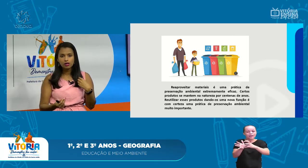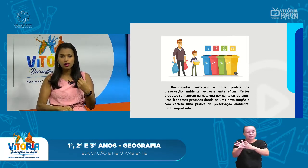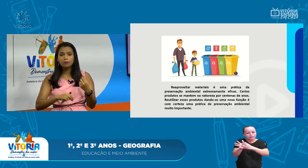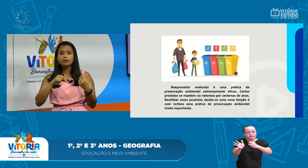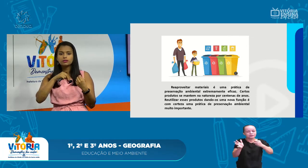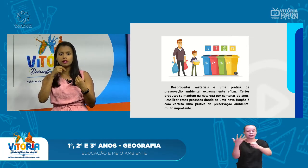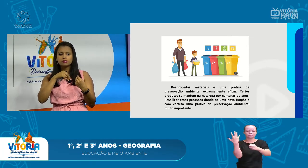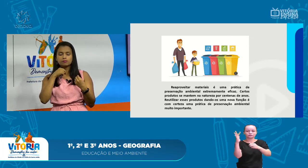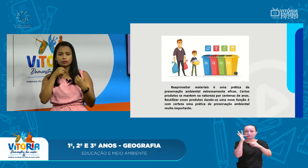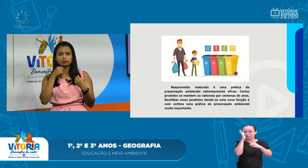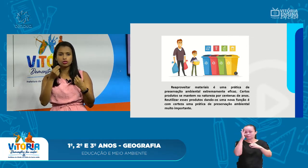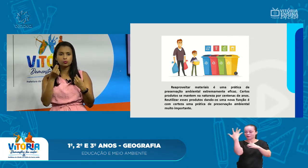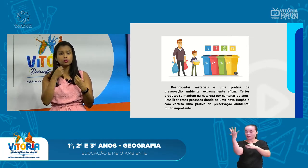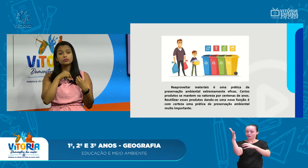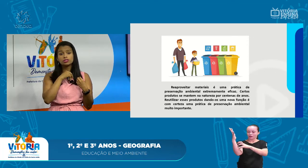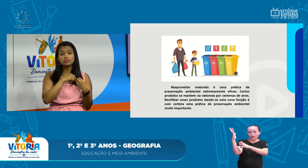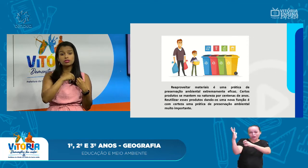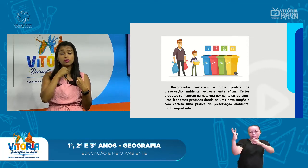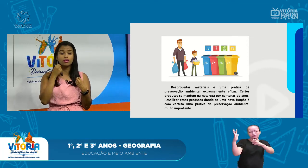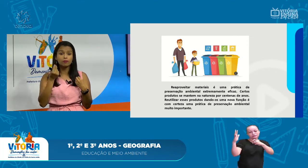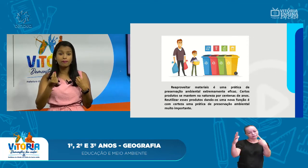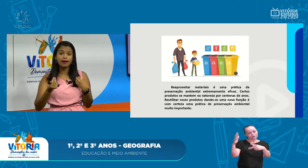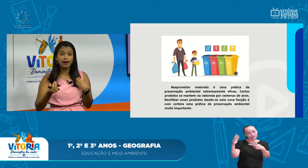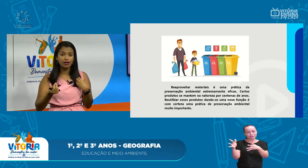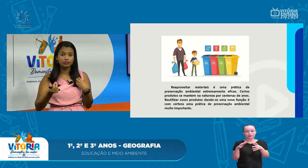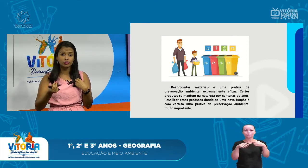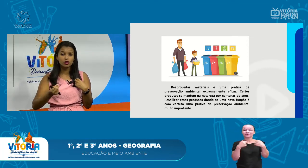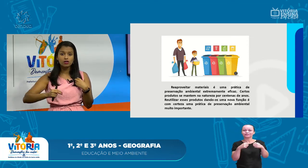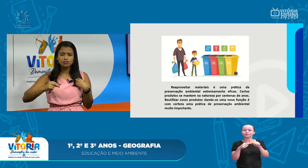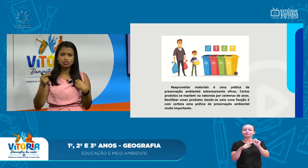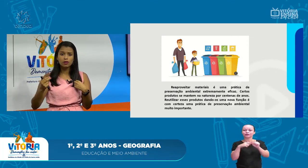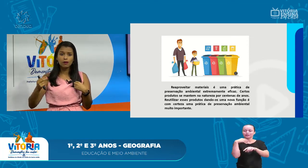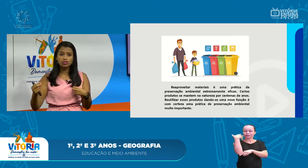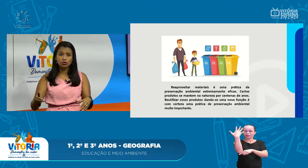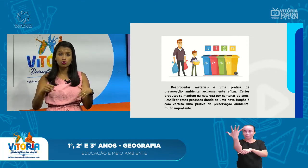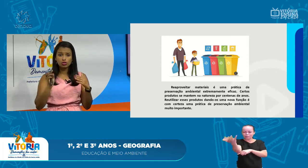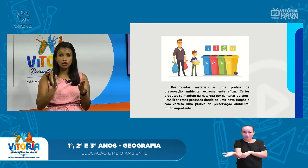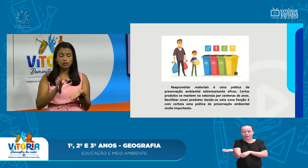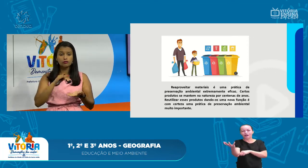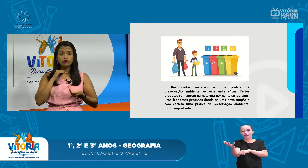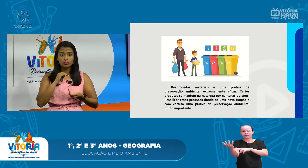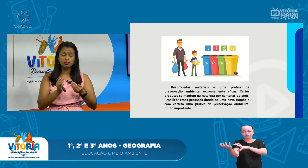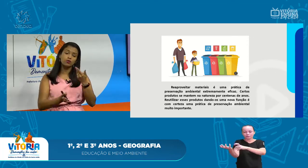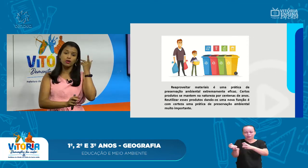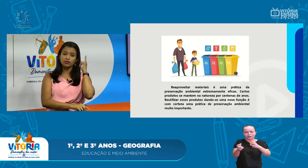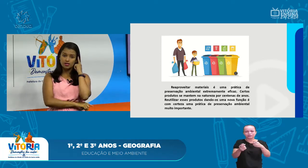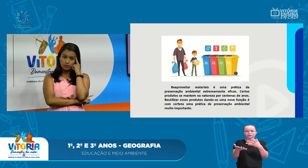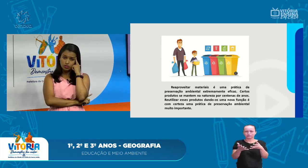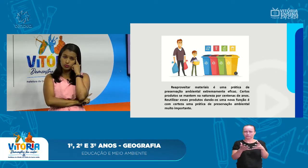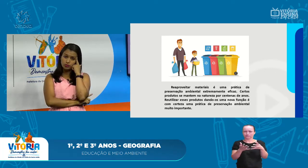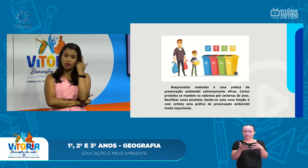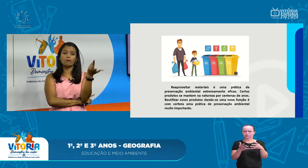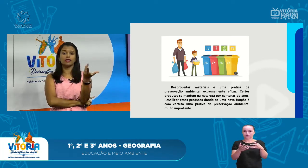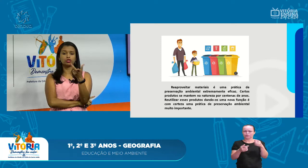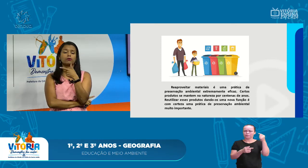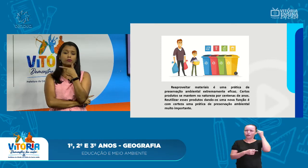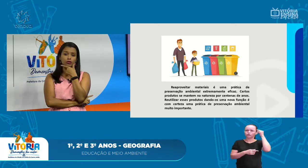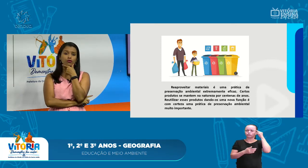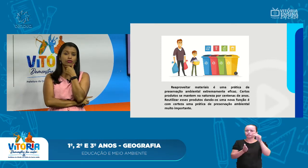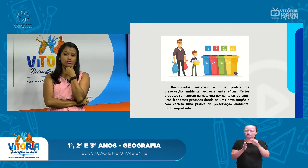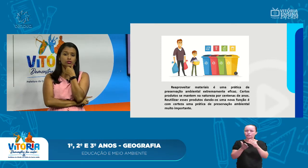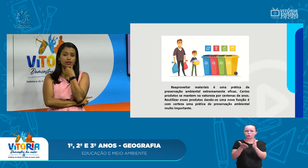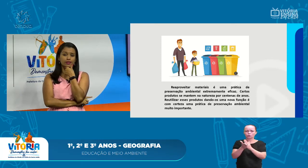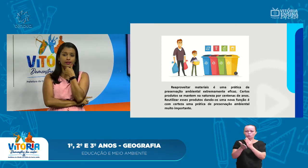plantas. E para eu tirar esse produto das plantas, muitas vezes eu tenho que derrubar árvores. Você já imaginou o seu livro grossinho? Quantas árvores foram derrubadas para